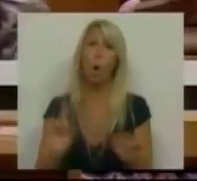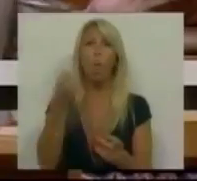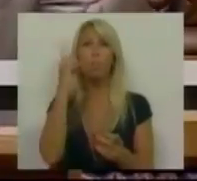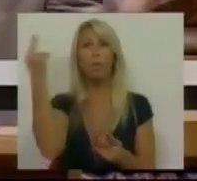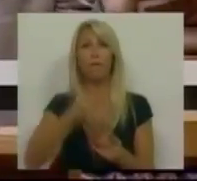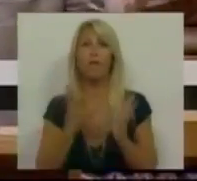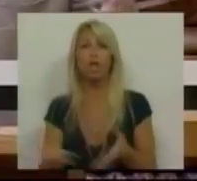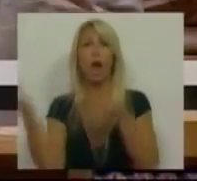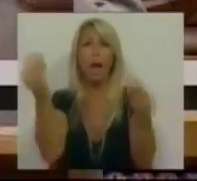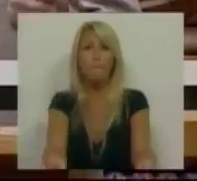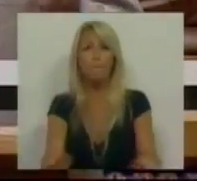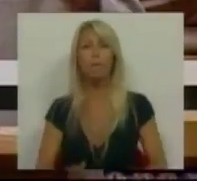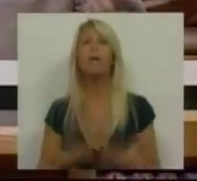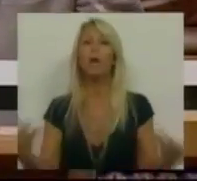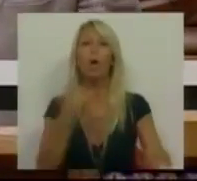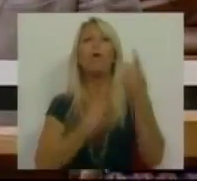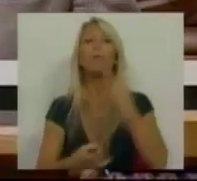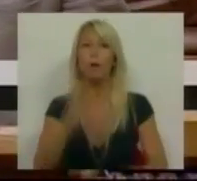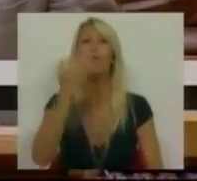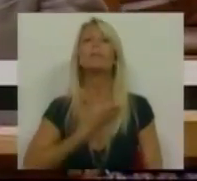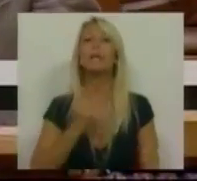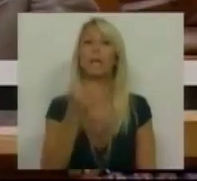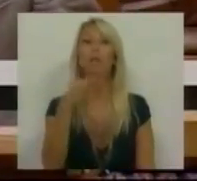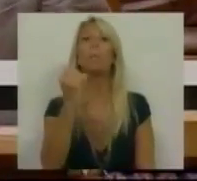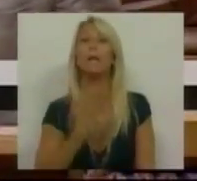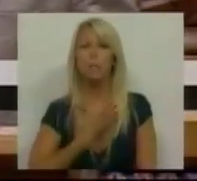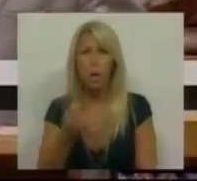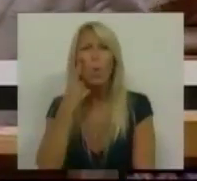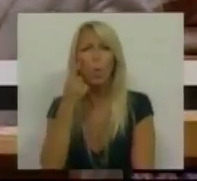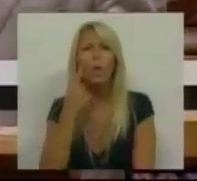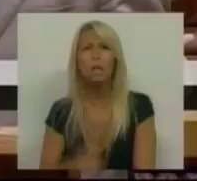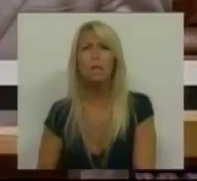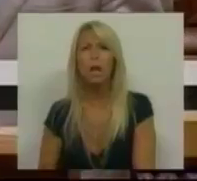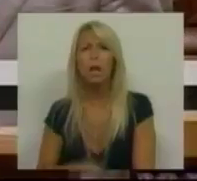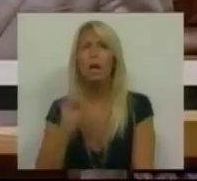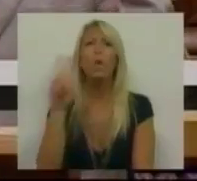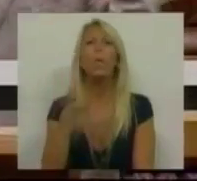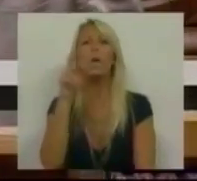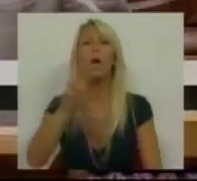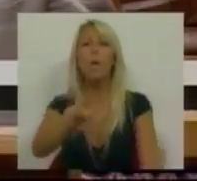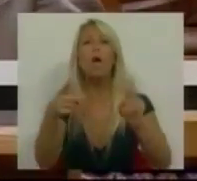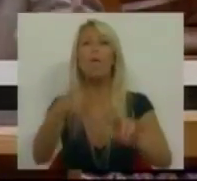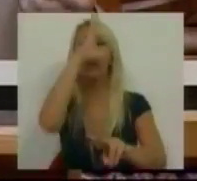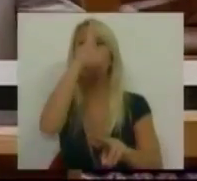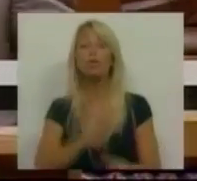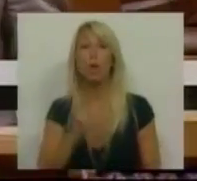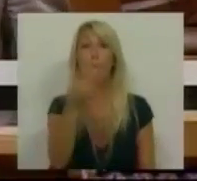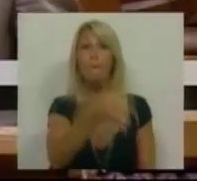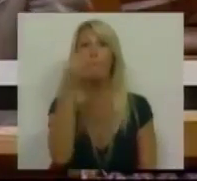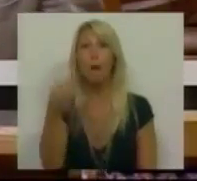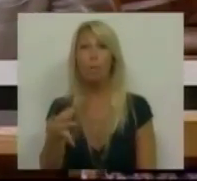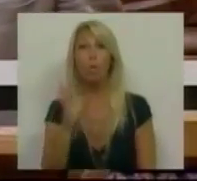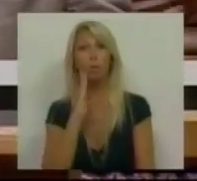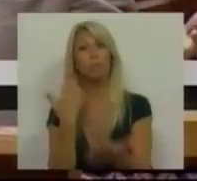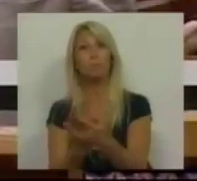apresentado. Afinal, perguntamos ao CDS e ao PSD, conhecem o tal guião da reforma do Estado que Paulo Portas ia colocar o